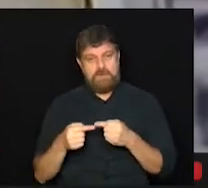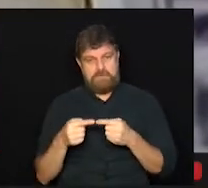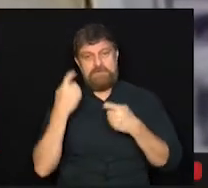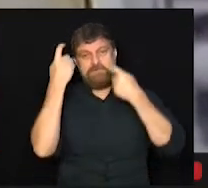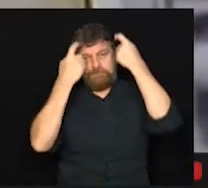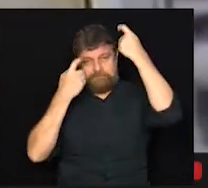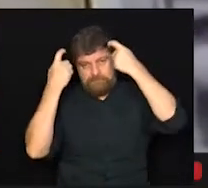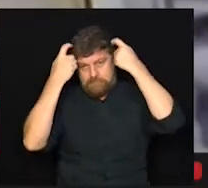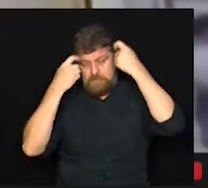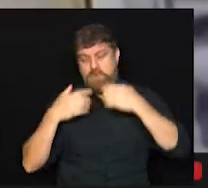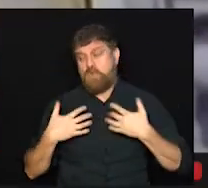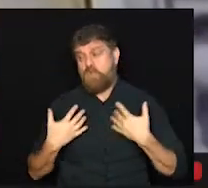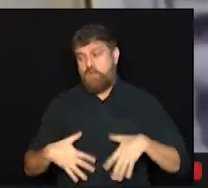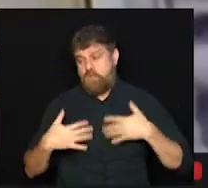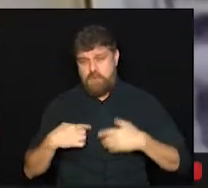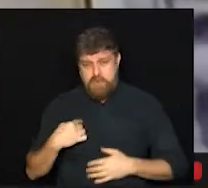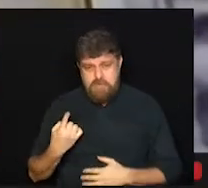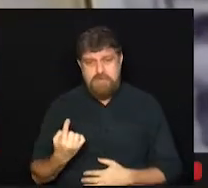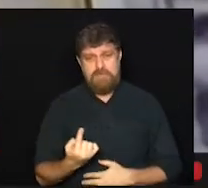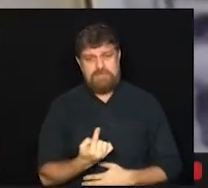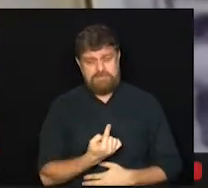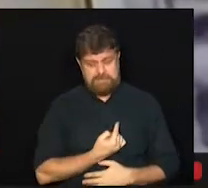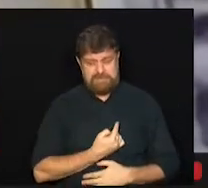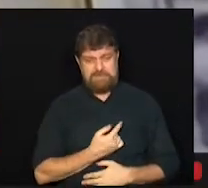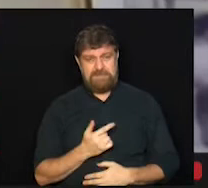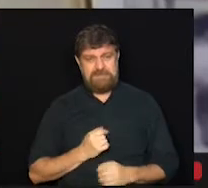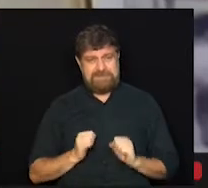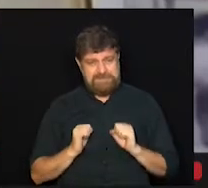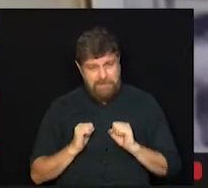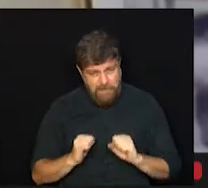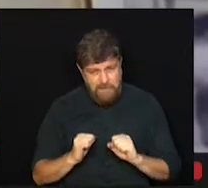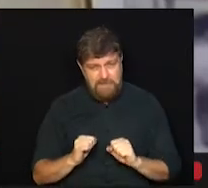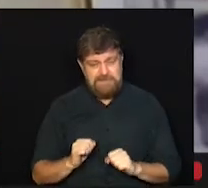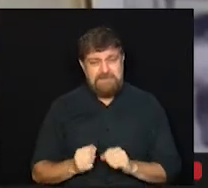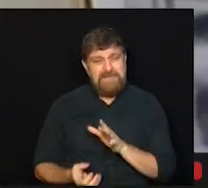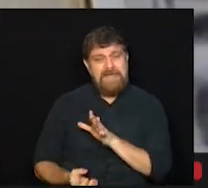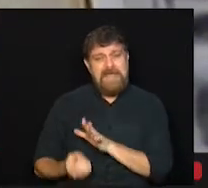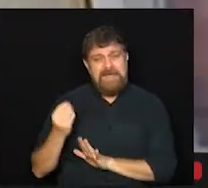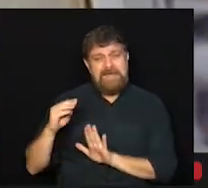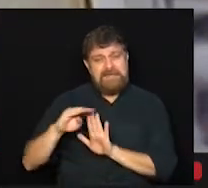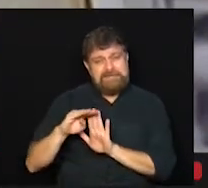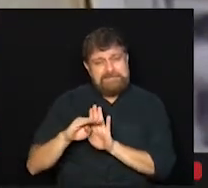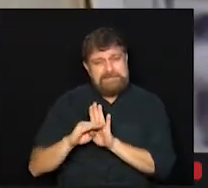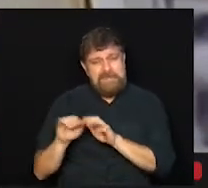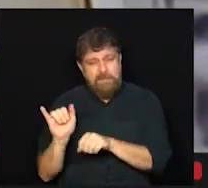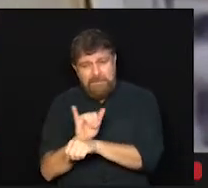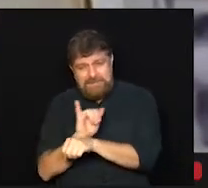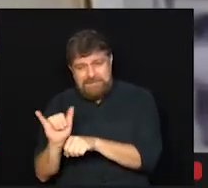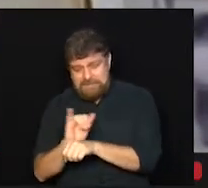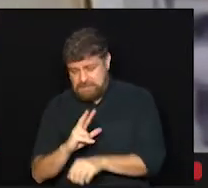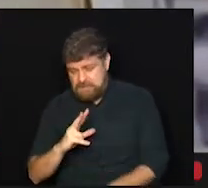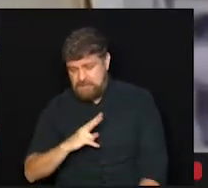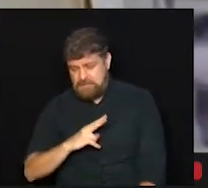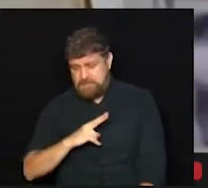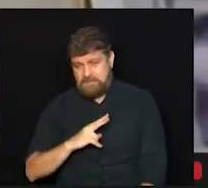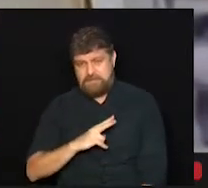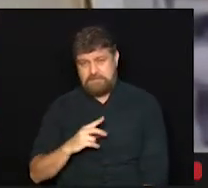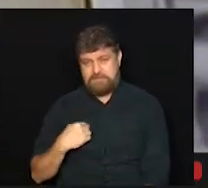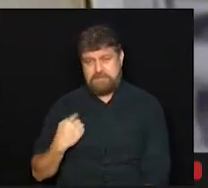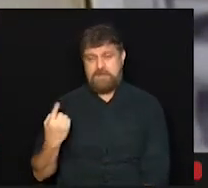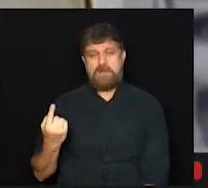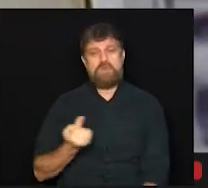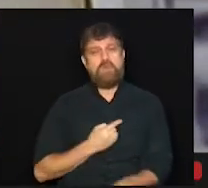preocupação bastante grande, que no nosso caso nós pudemos criar essa situação particular para nós, que foi